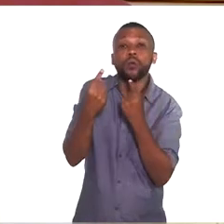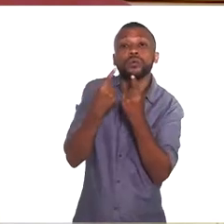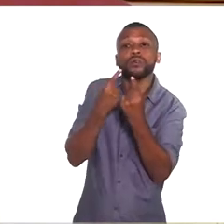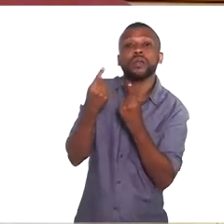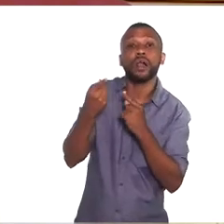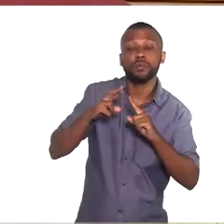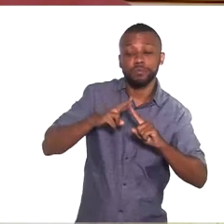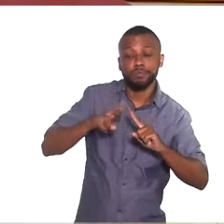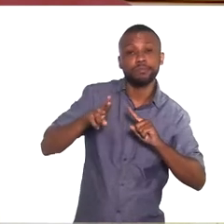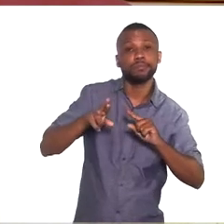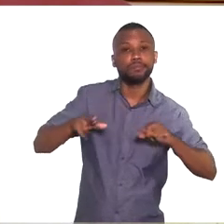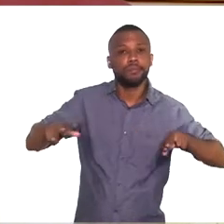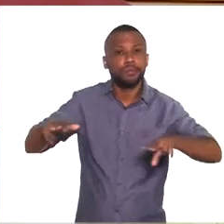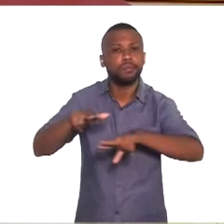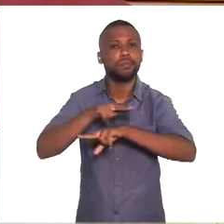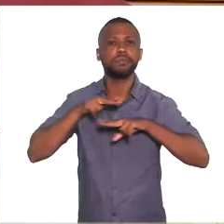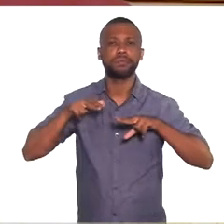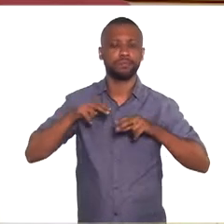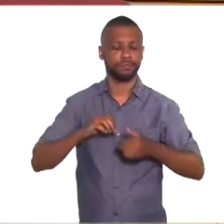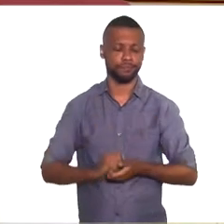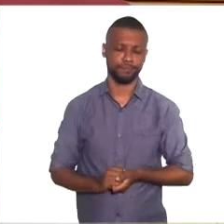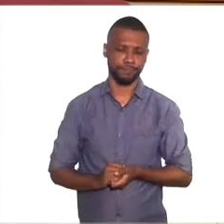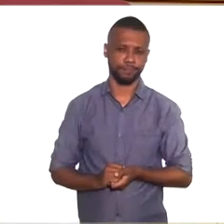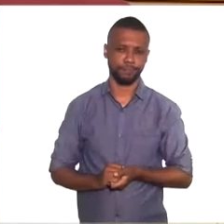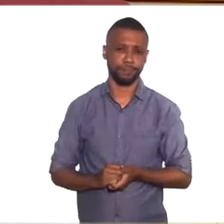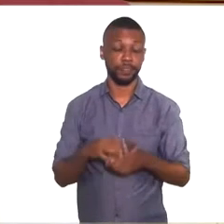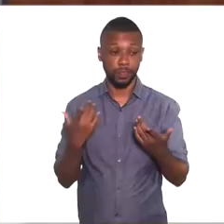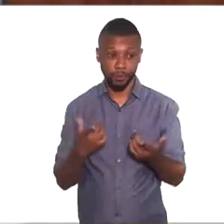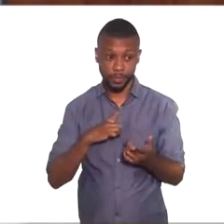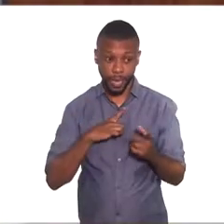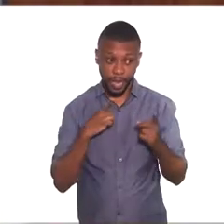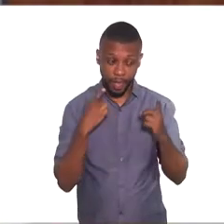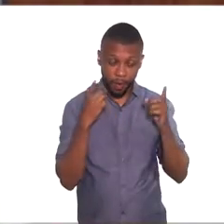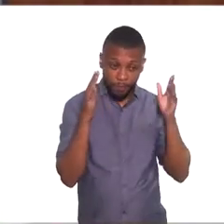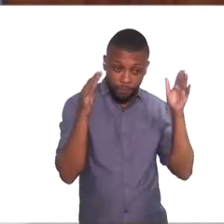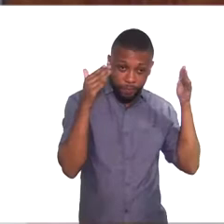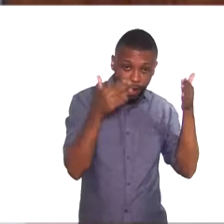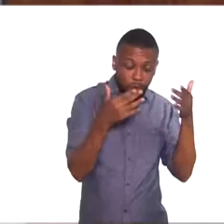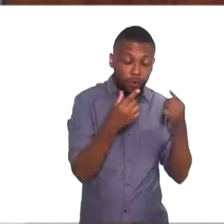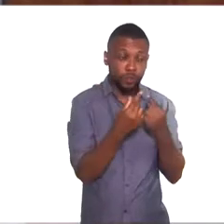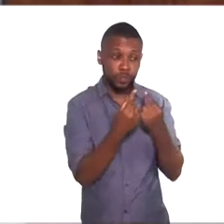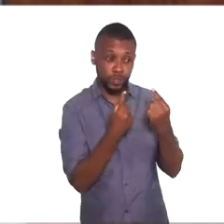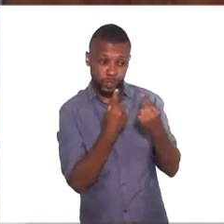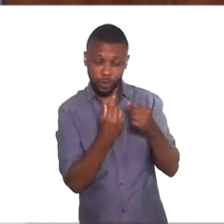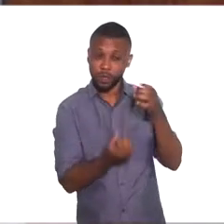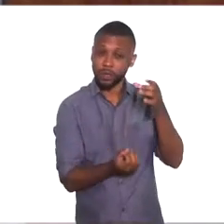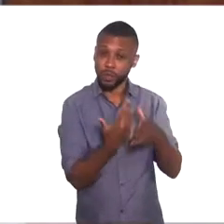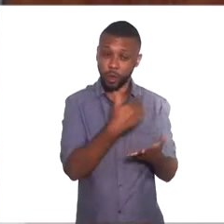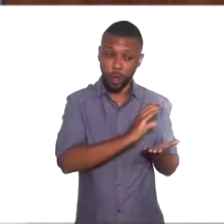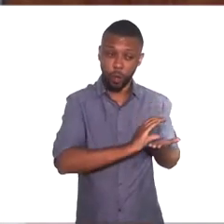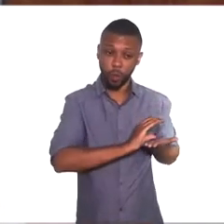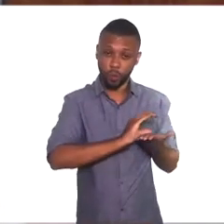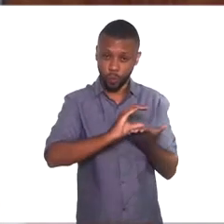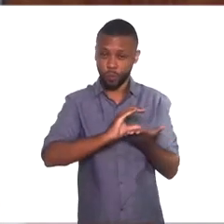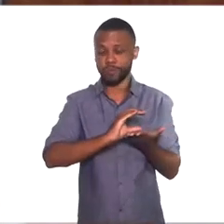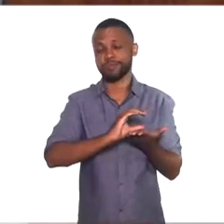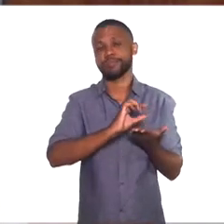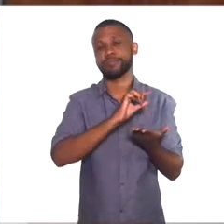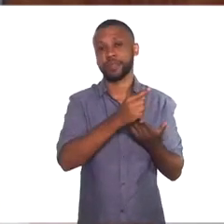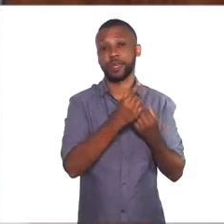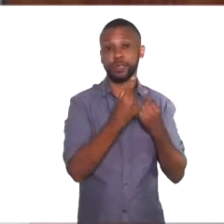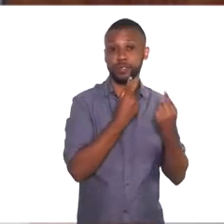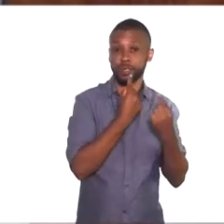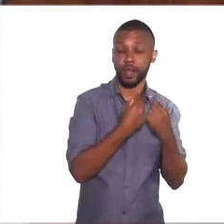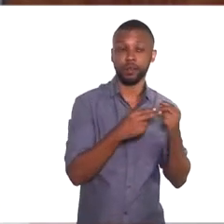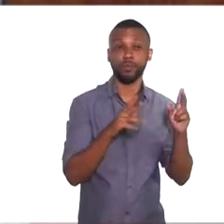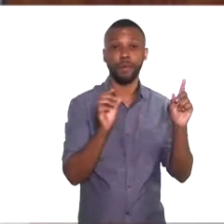preocupa com diálogo inter-religioso com as outras religiões quer dizer além de ter criado o grupo diálogo e paz